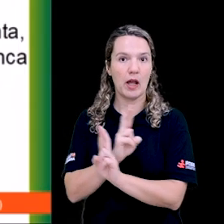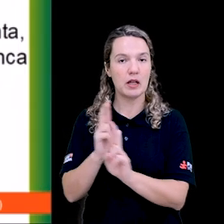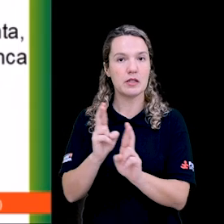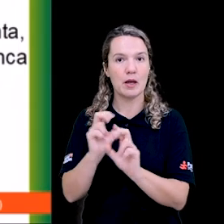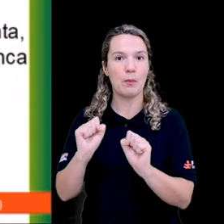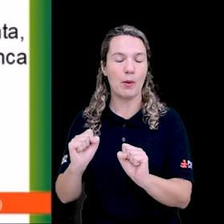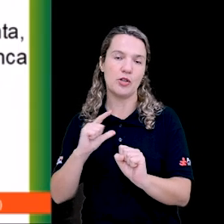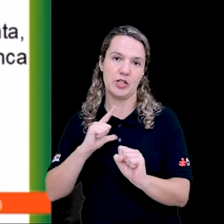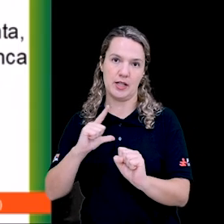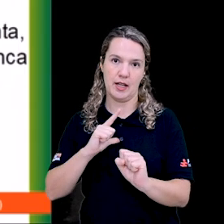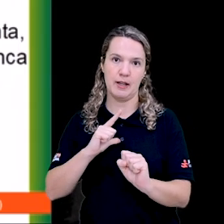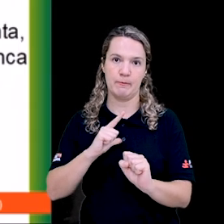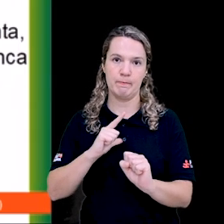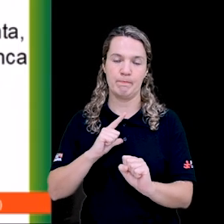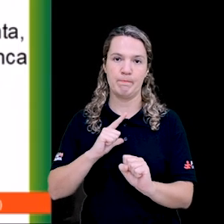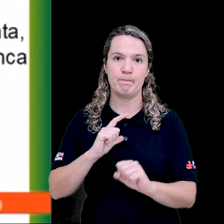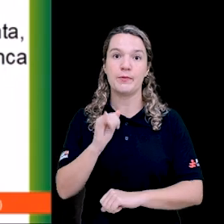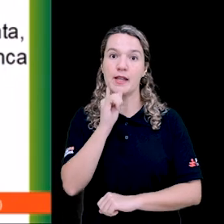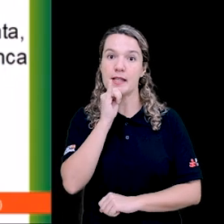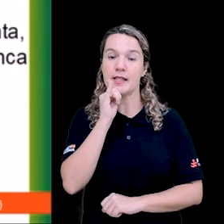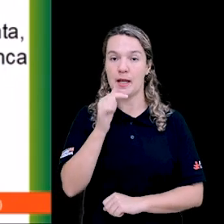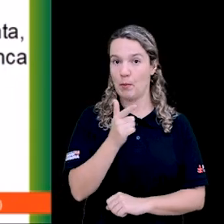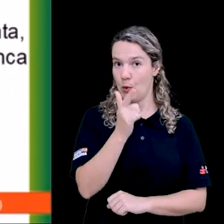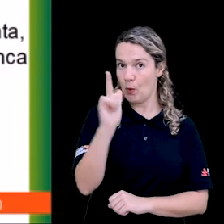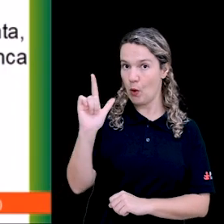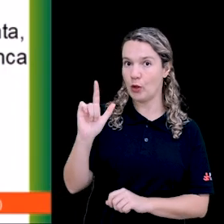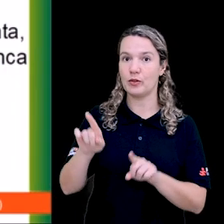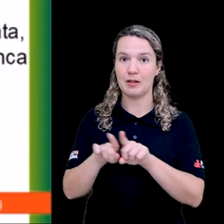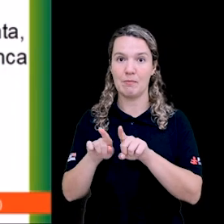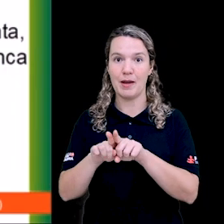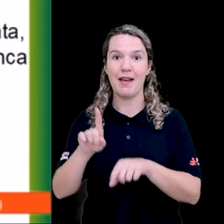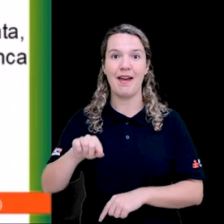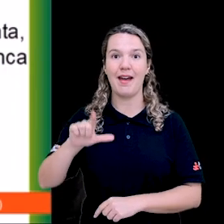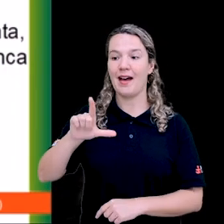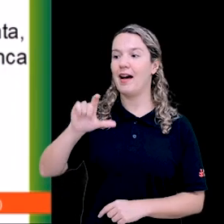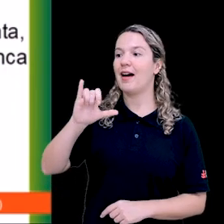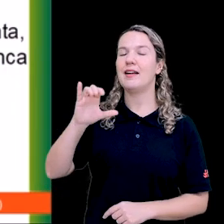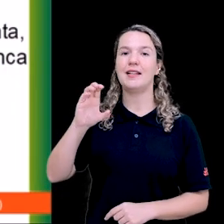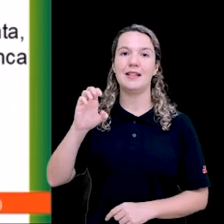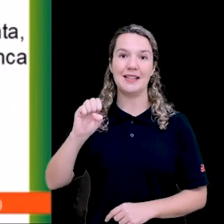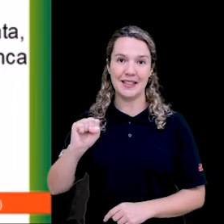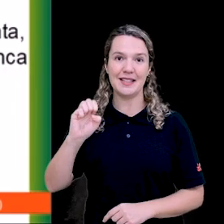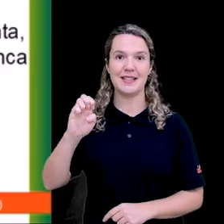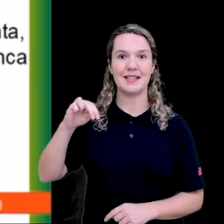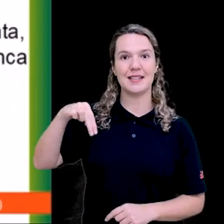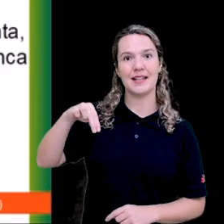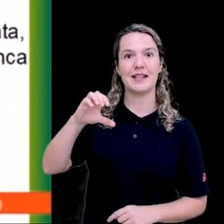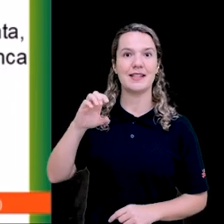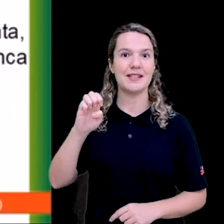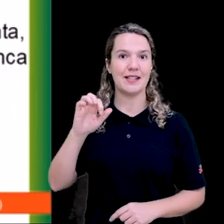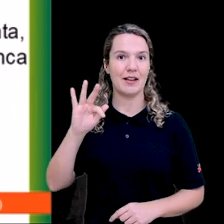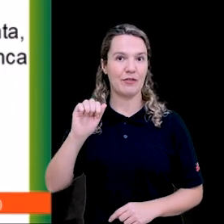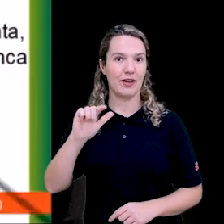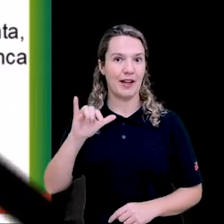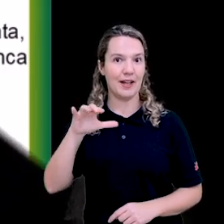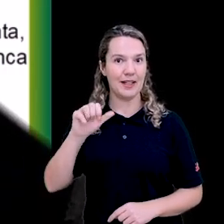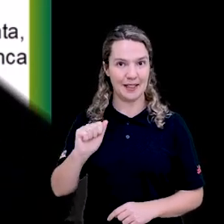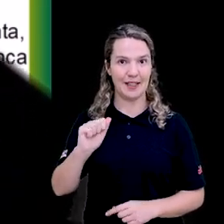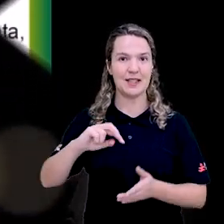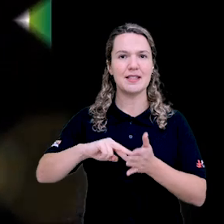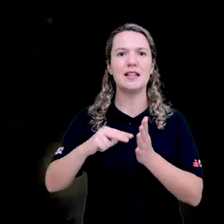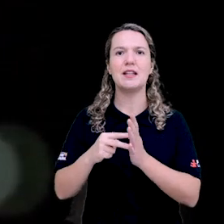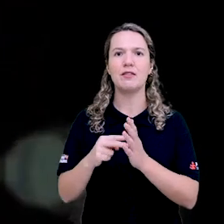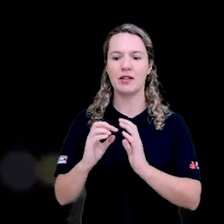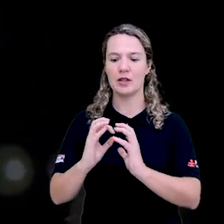nessa situação. Um dos exemplos também dessa disfunção é a lisencefalia, o que chamamos de cérebro